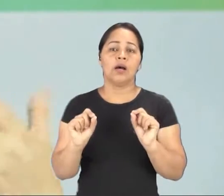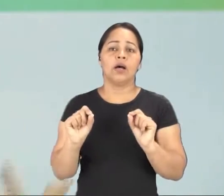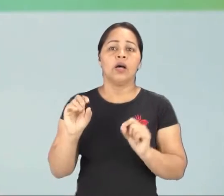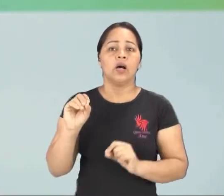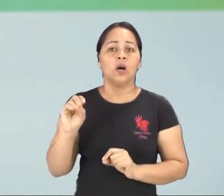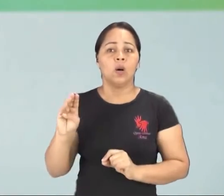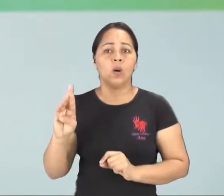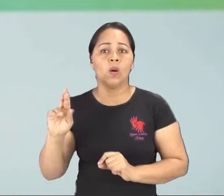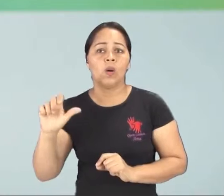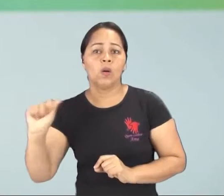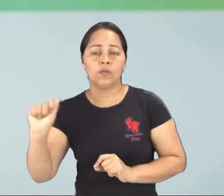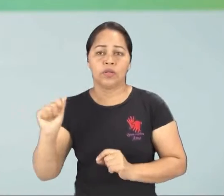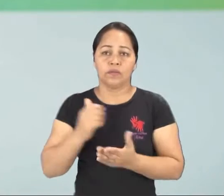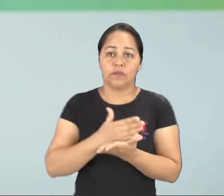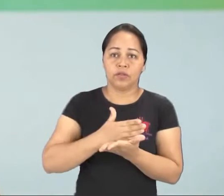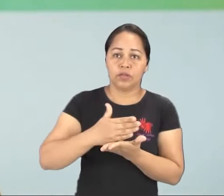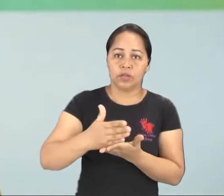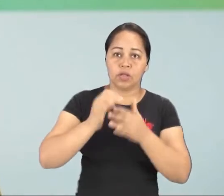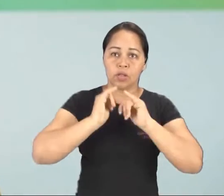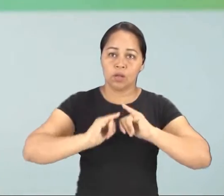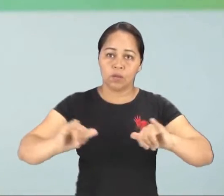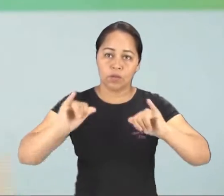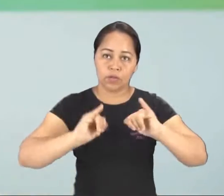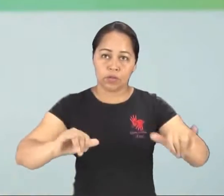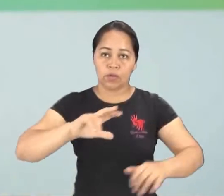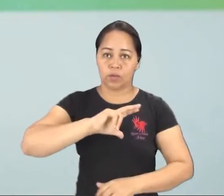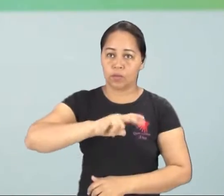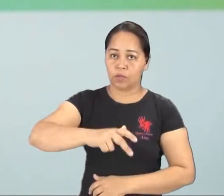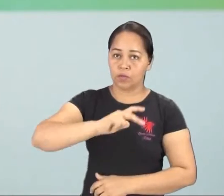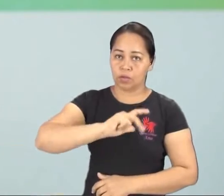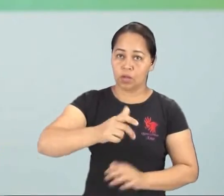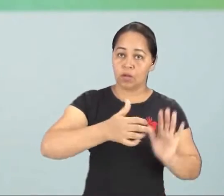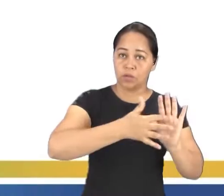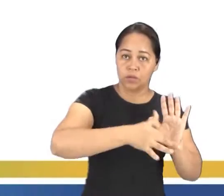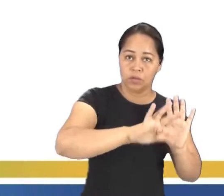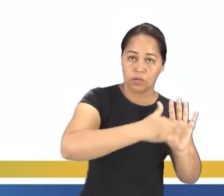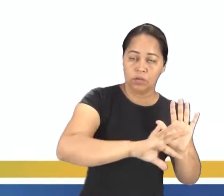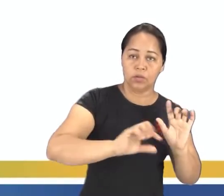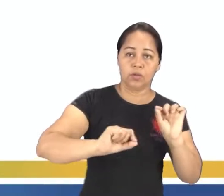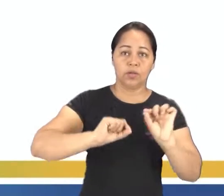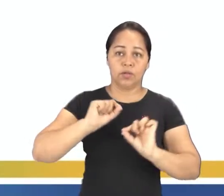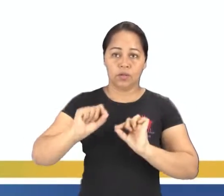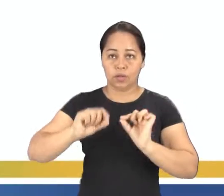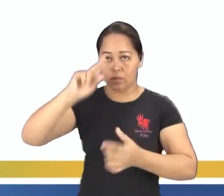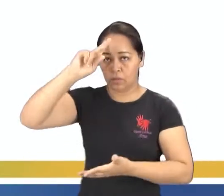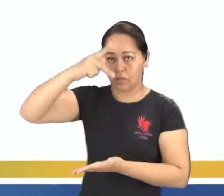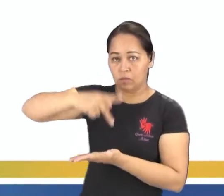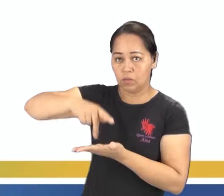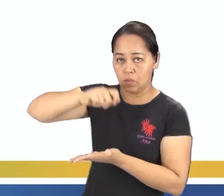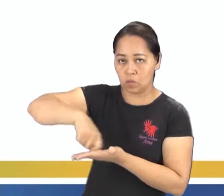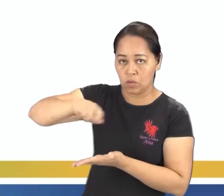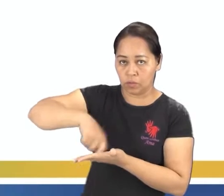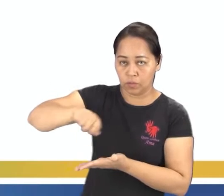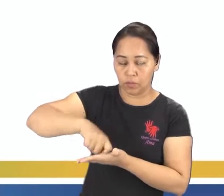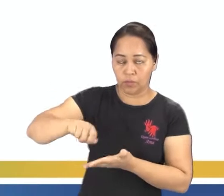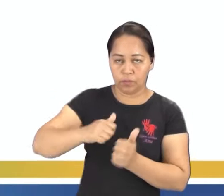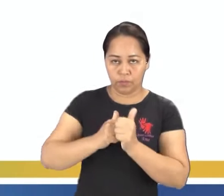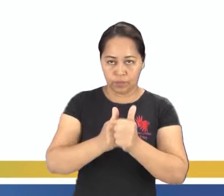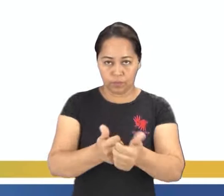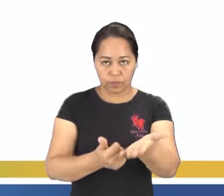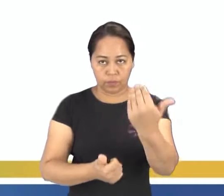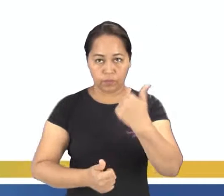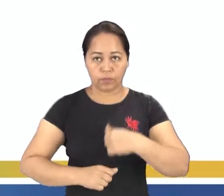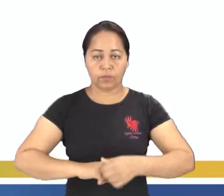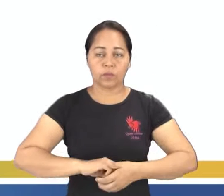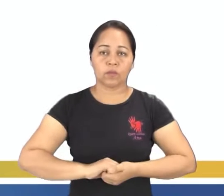denominada como marco inicial do naturalismo em Portugal e quem foi o seu autor. Vamos aqui comigo, acompanhem. Ele